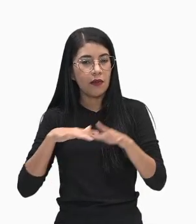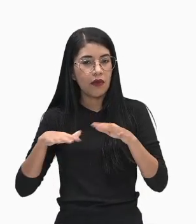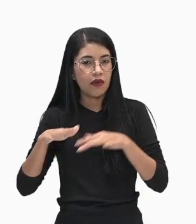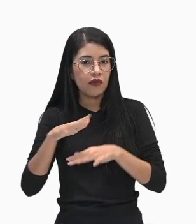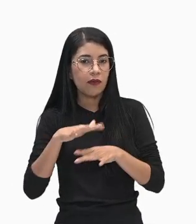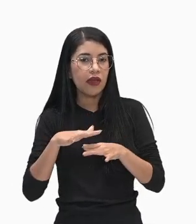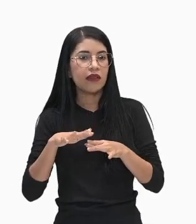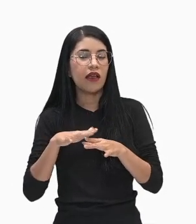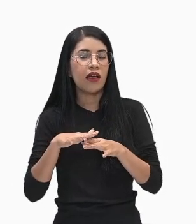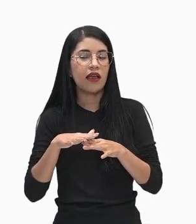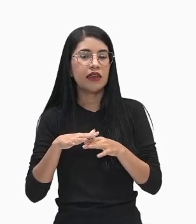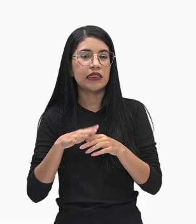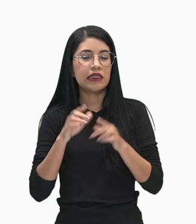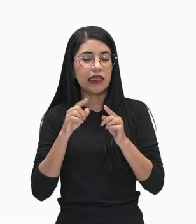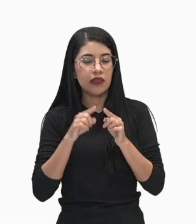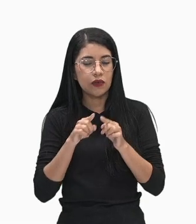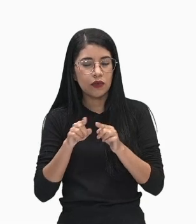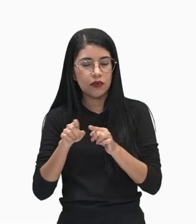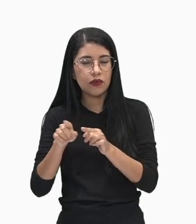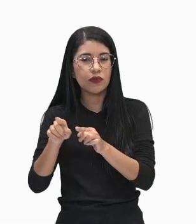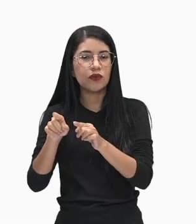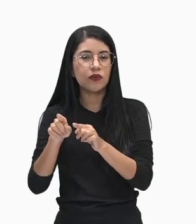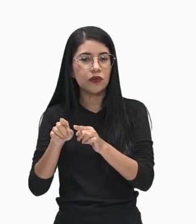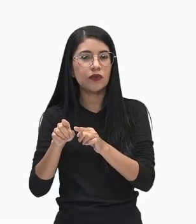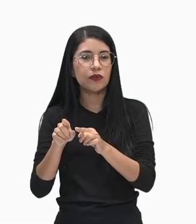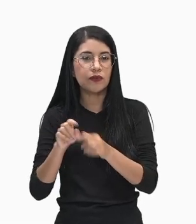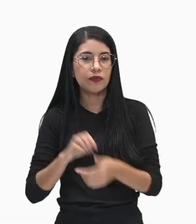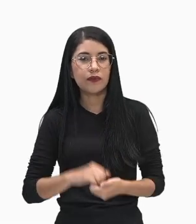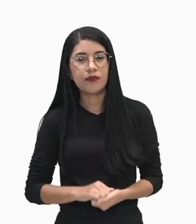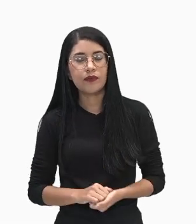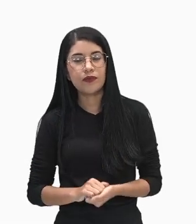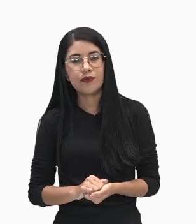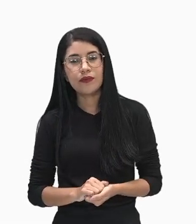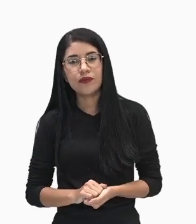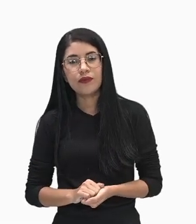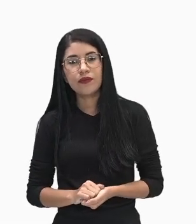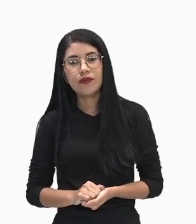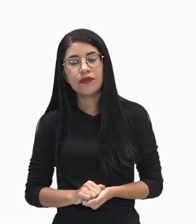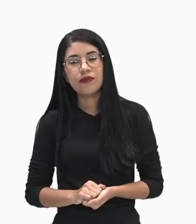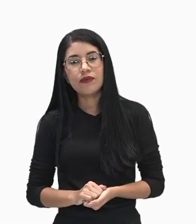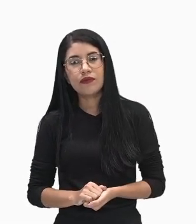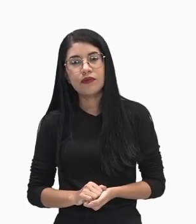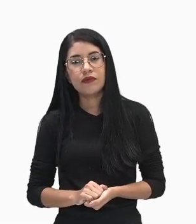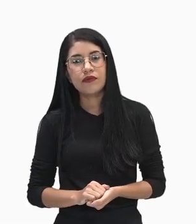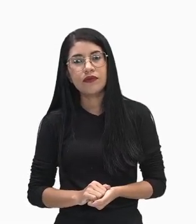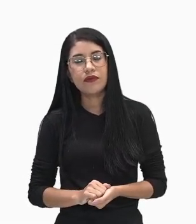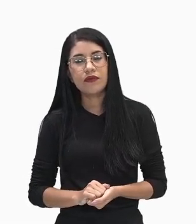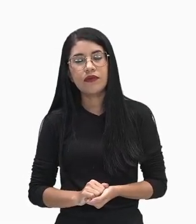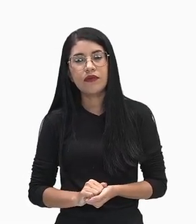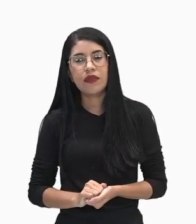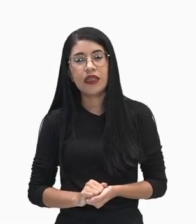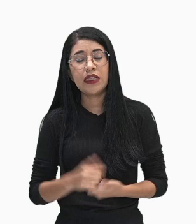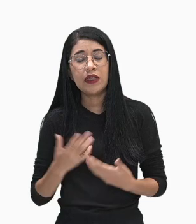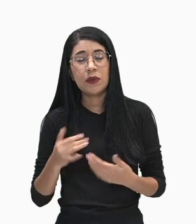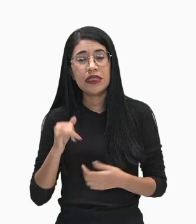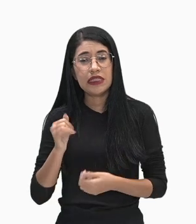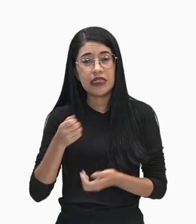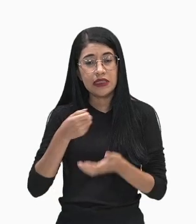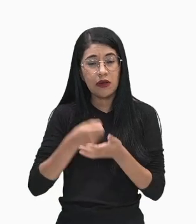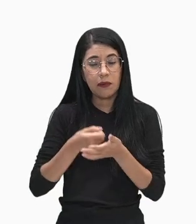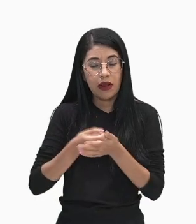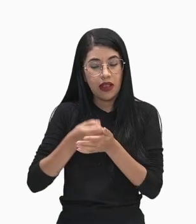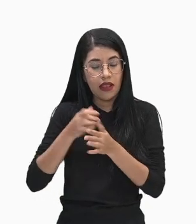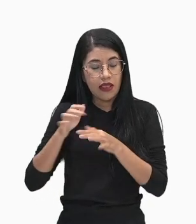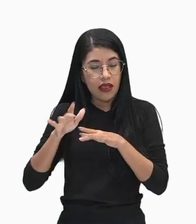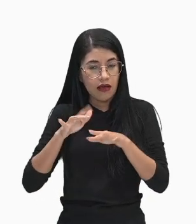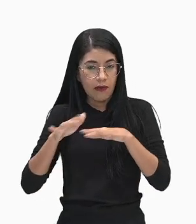movimentarem ordenadamente em um sentido. E aí, quando as cargas elétricas são obrigadas a se movimentarem